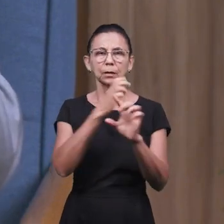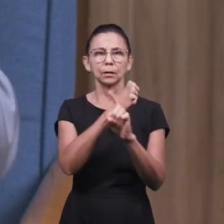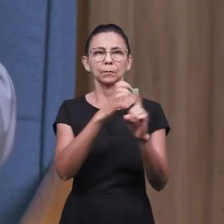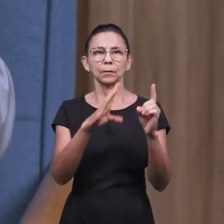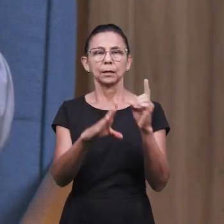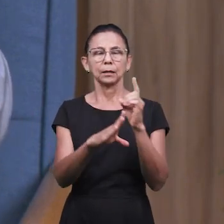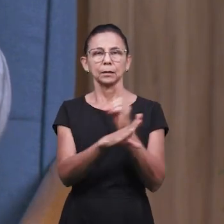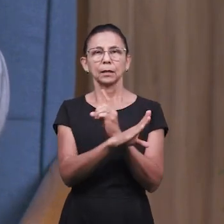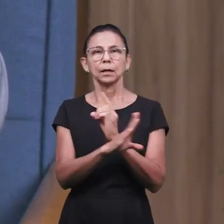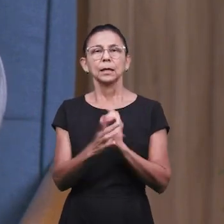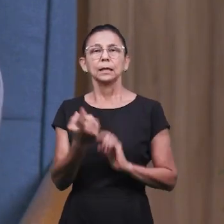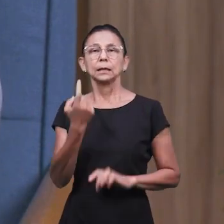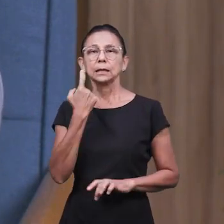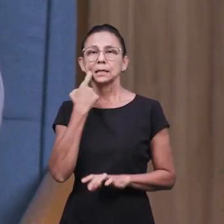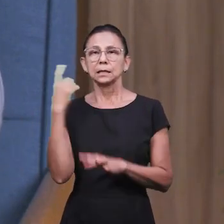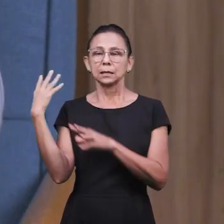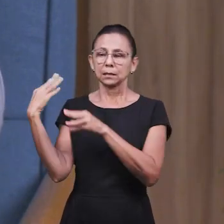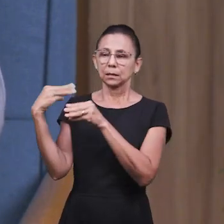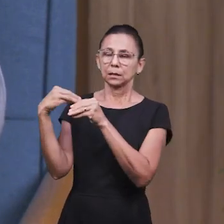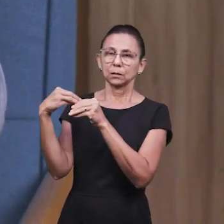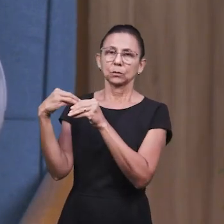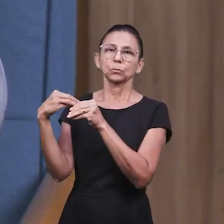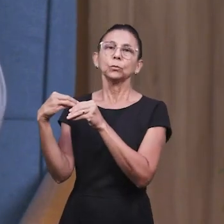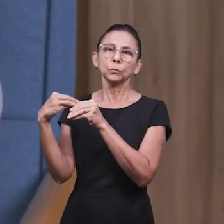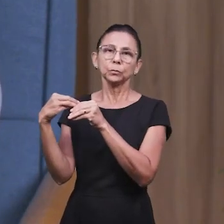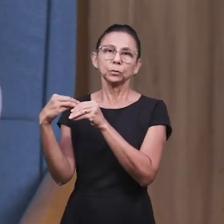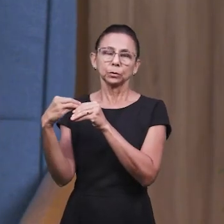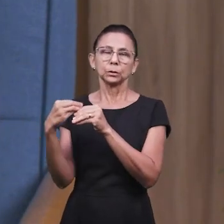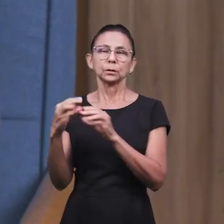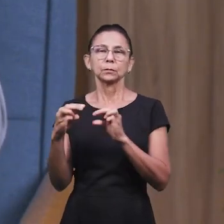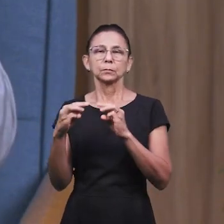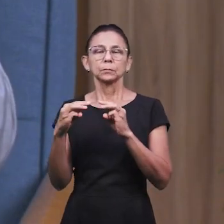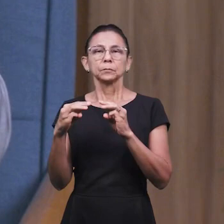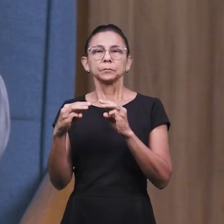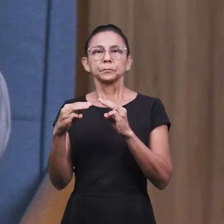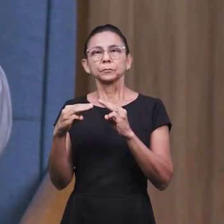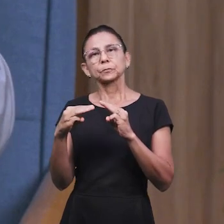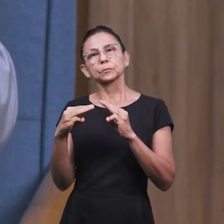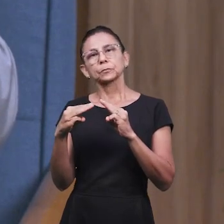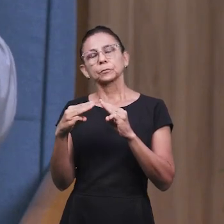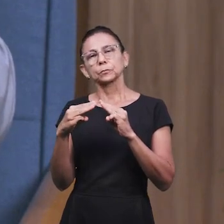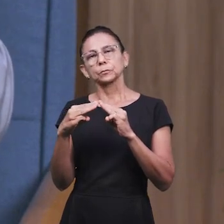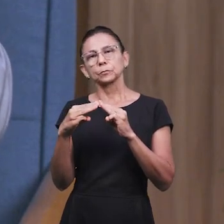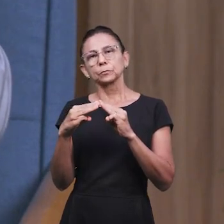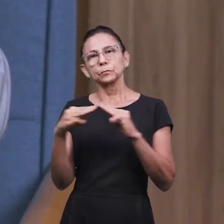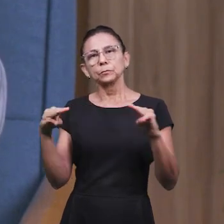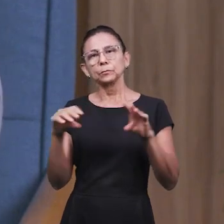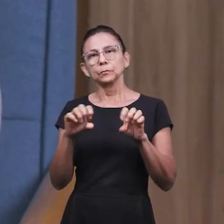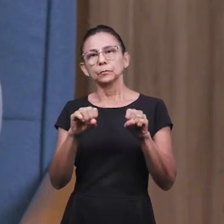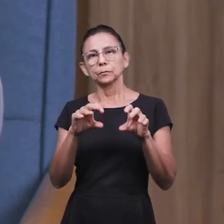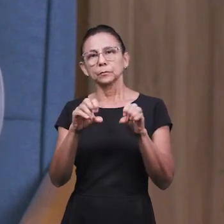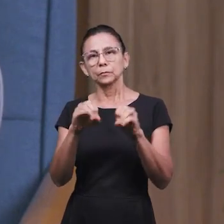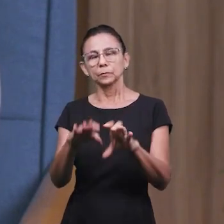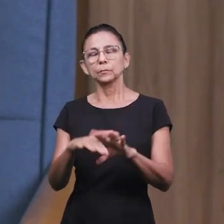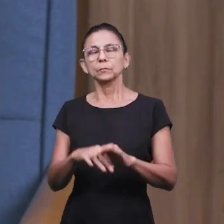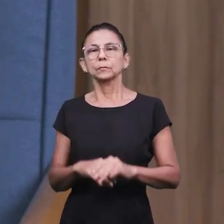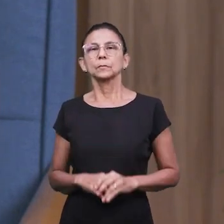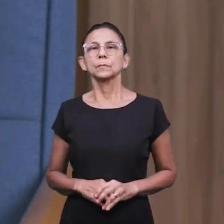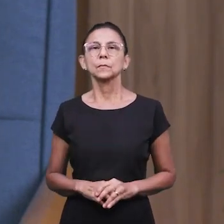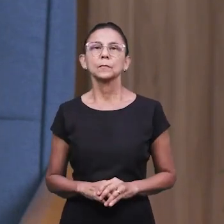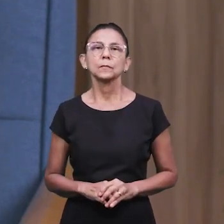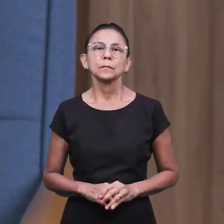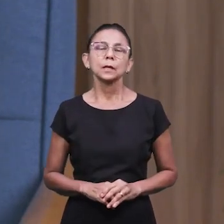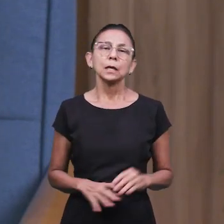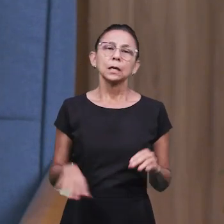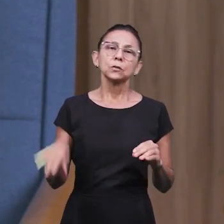na sexta-feira com o quadro Lições do Manaim, aqui dentro do programa Anunciando o Evangelho Eterno, e onde a gente volta aos aspectos, ou